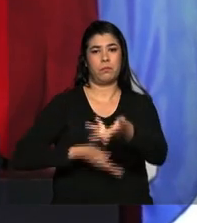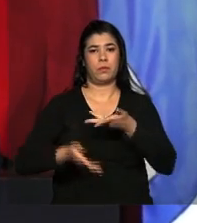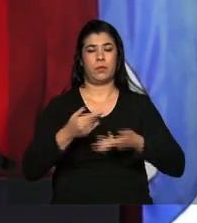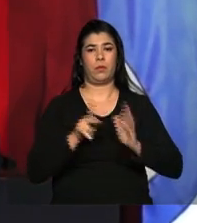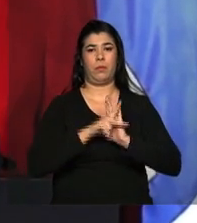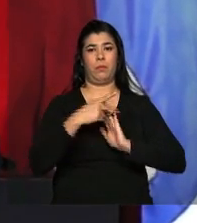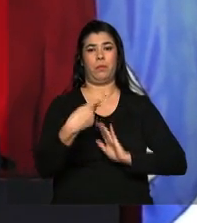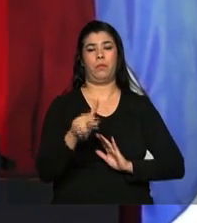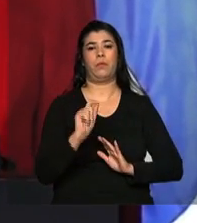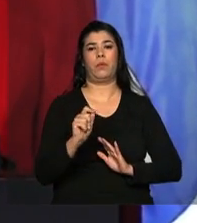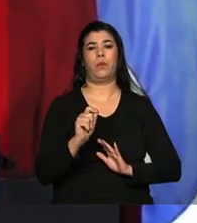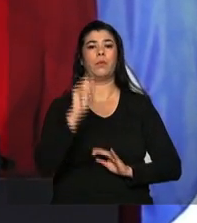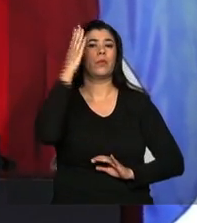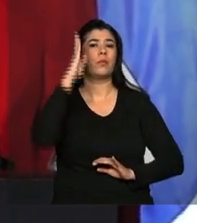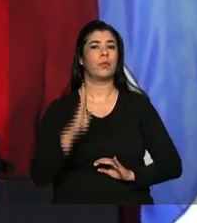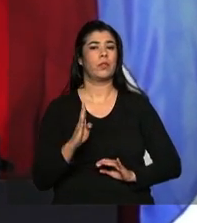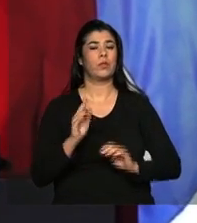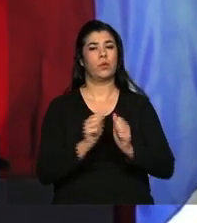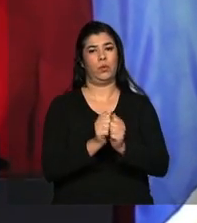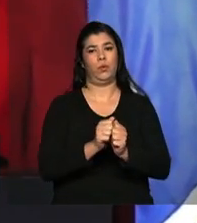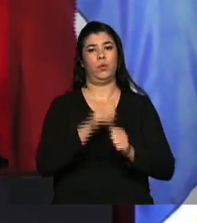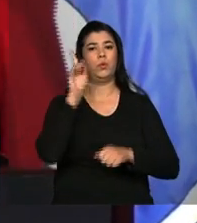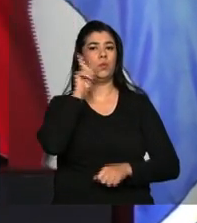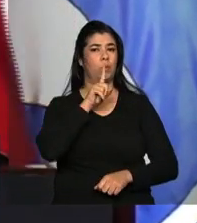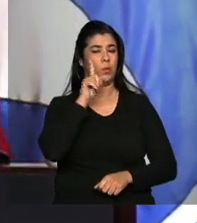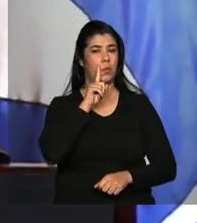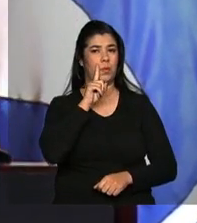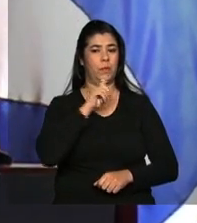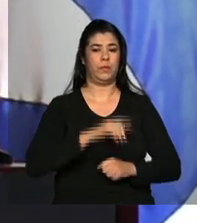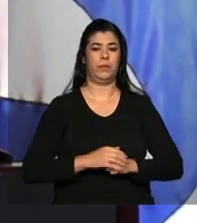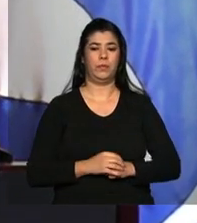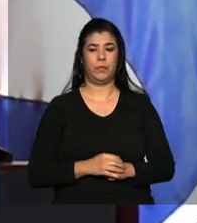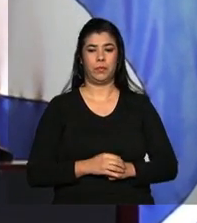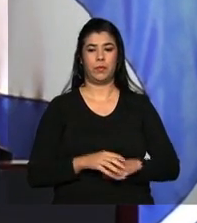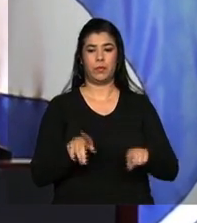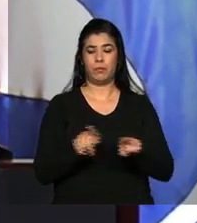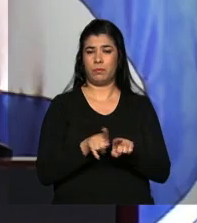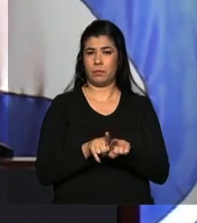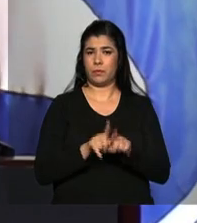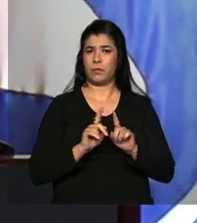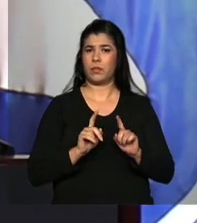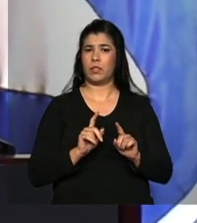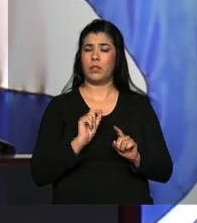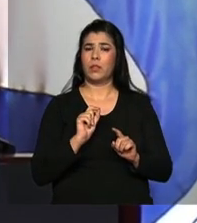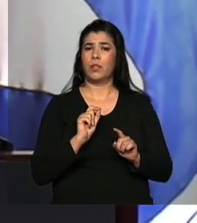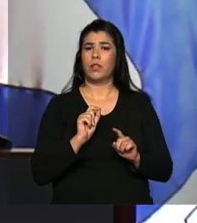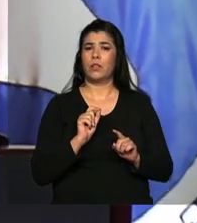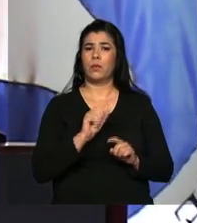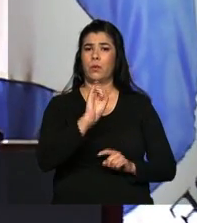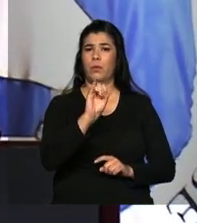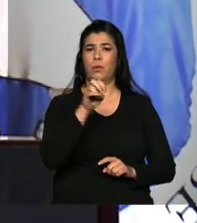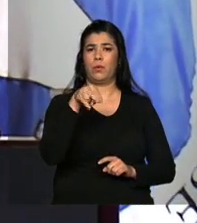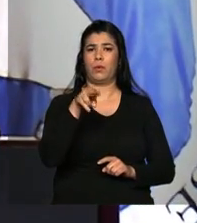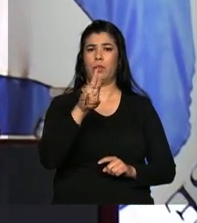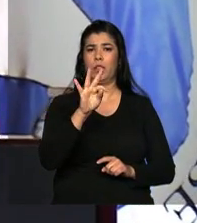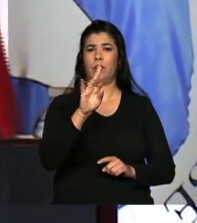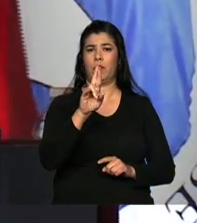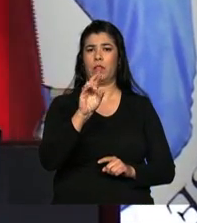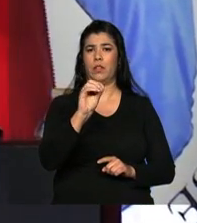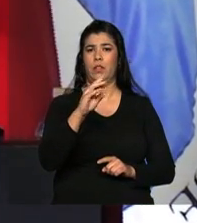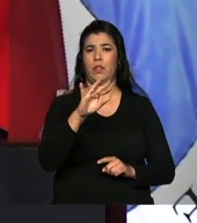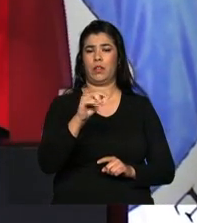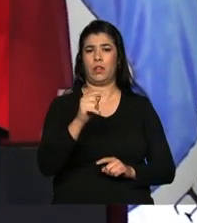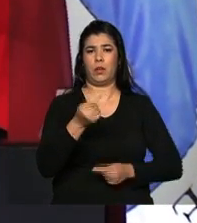relações entre o Brasil e os Estados Unidos. Aliás, nosso intercâmbio comercial